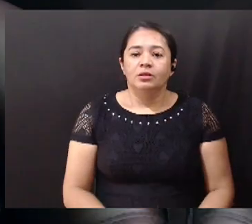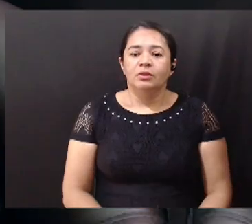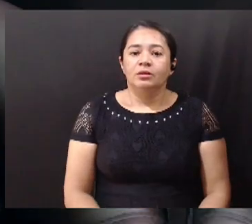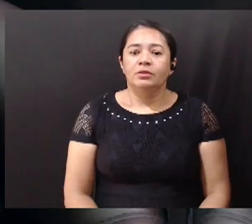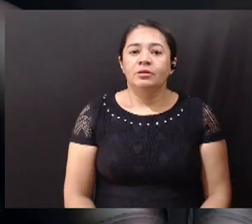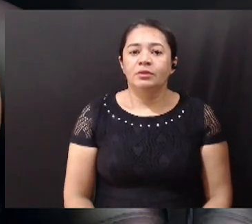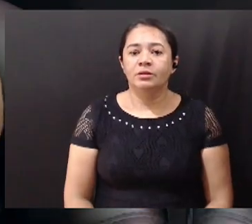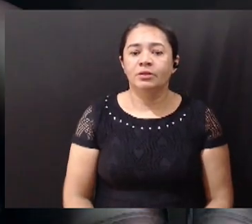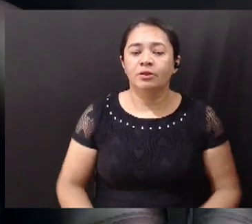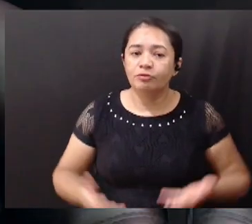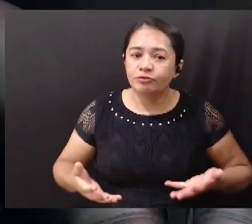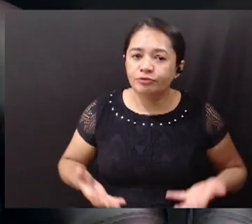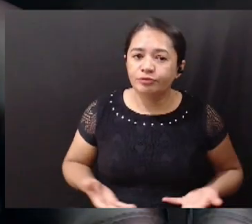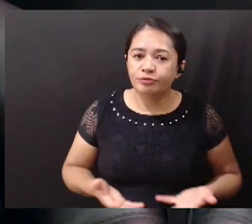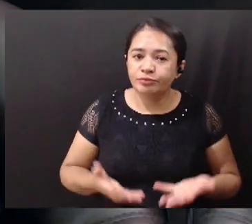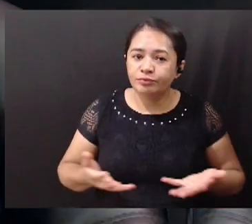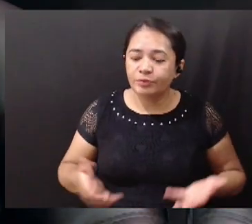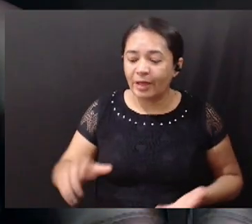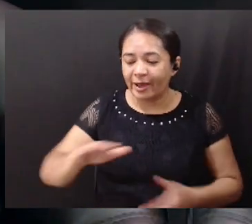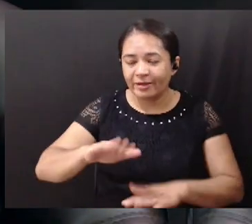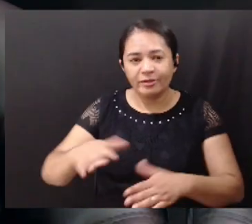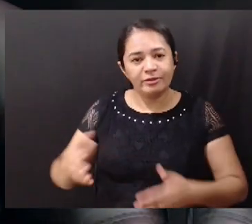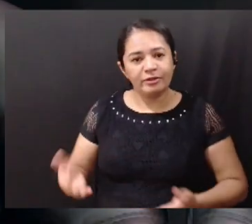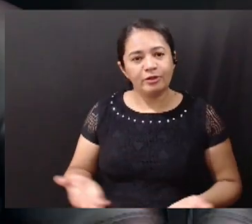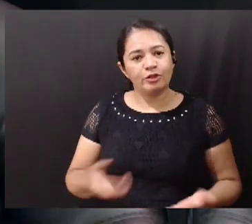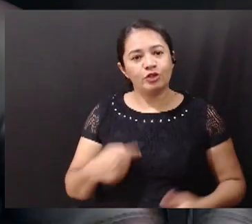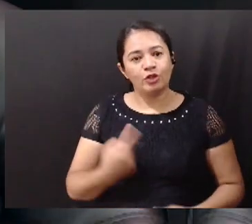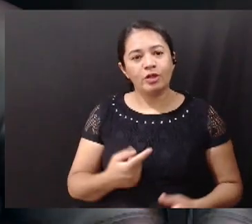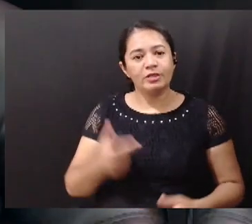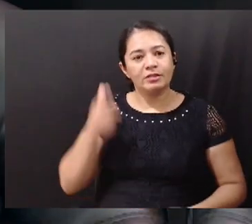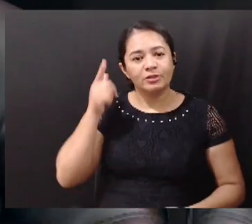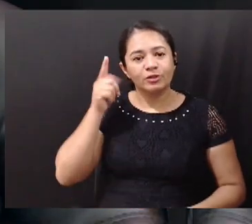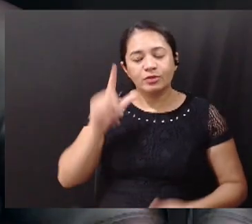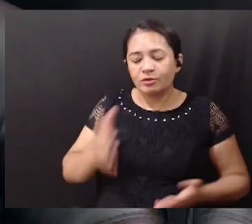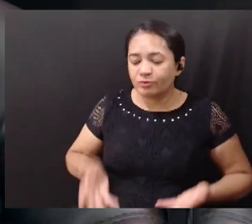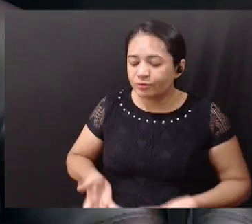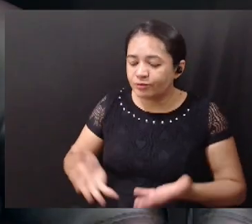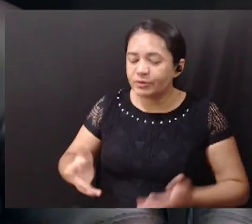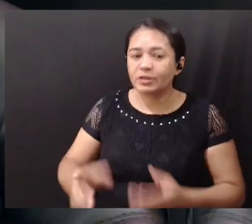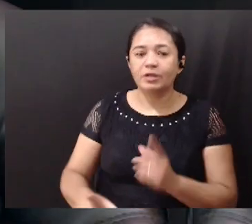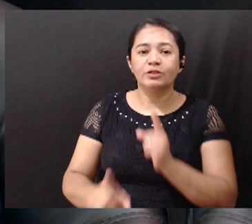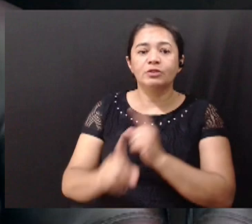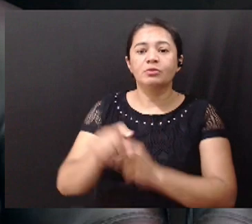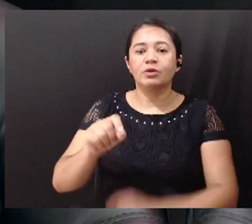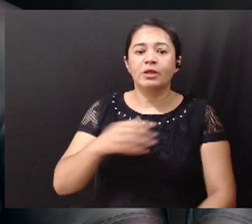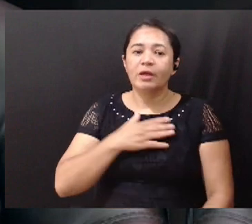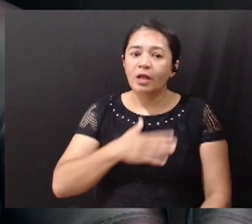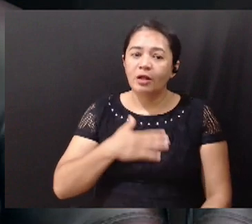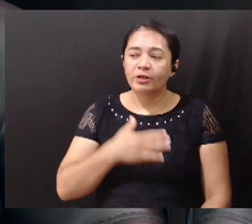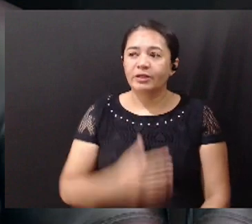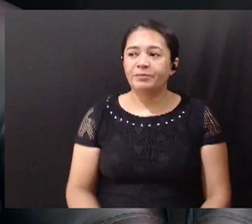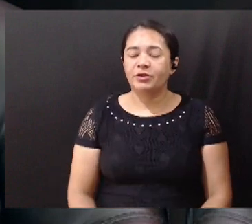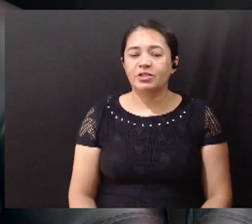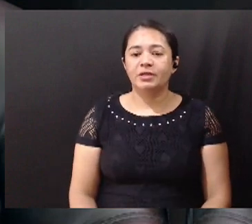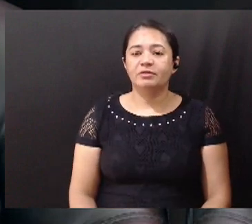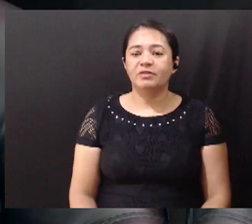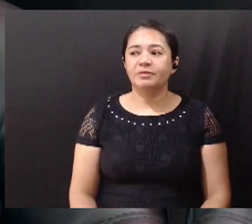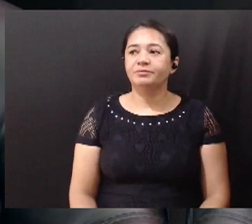nossa criança para que ela possa começar a descobrir o que ela gosta e o que ela não gosta, né? Eu odeio